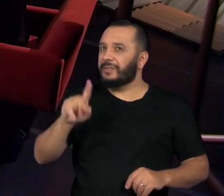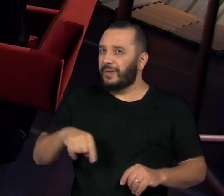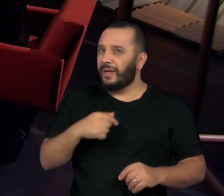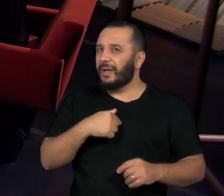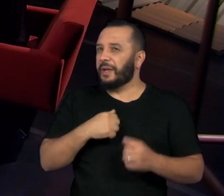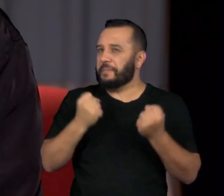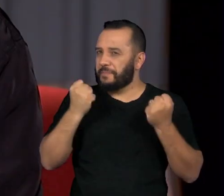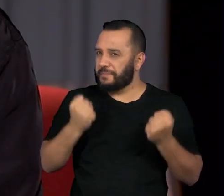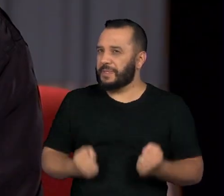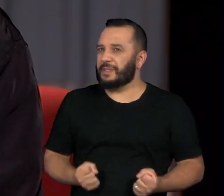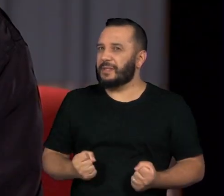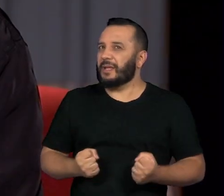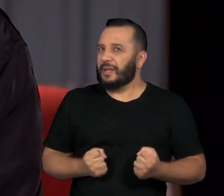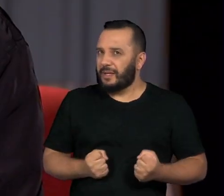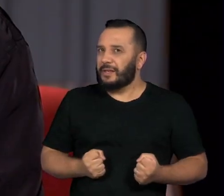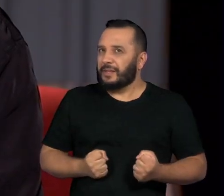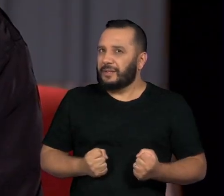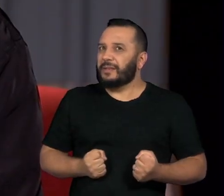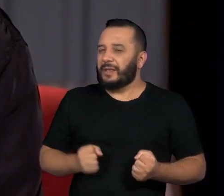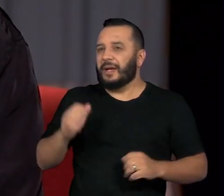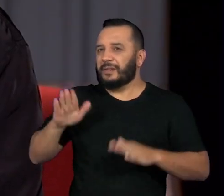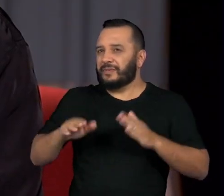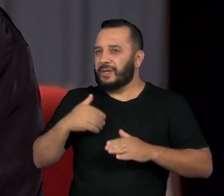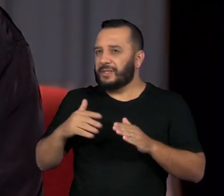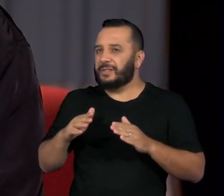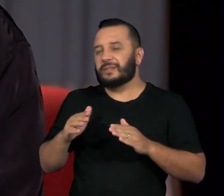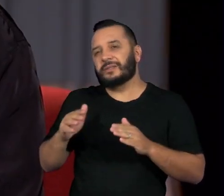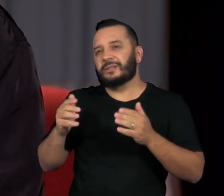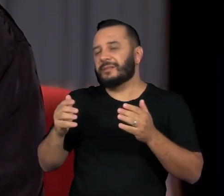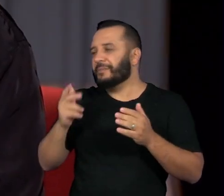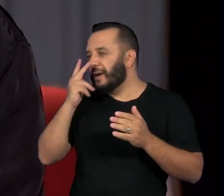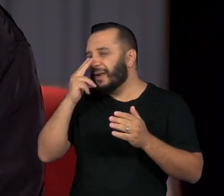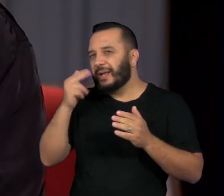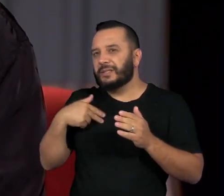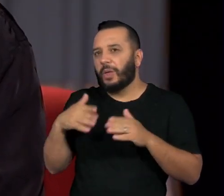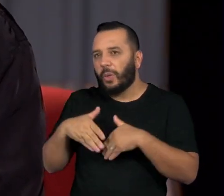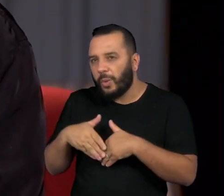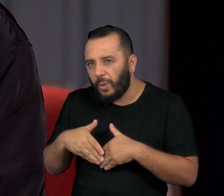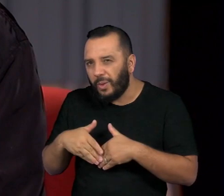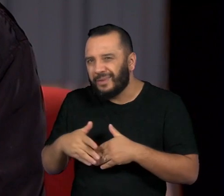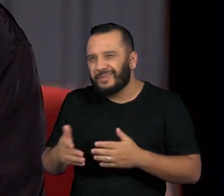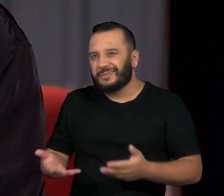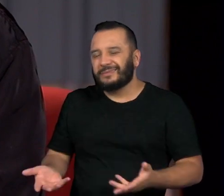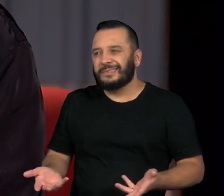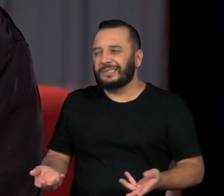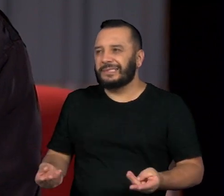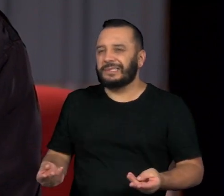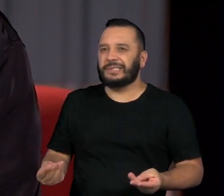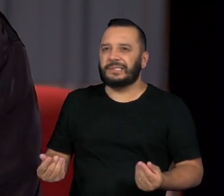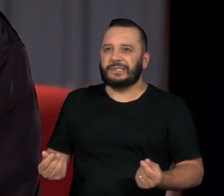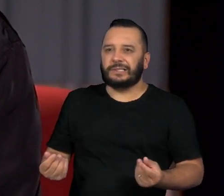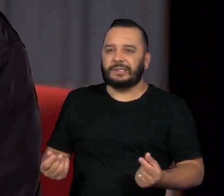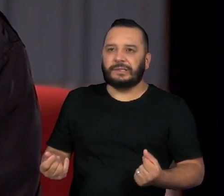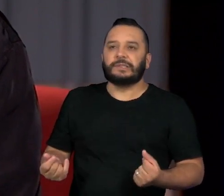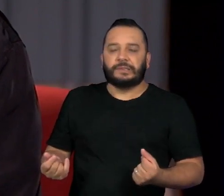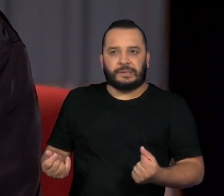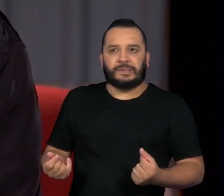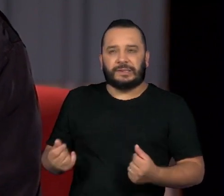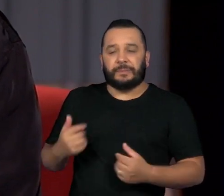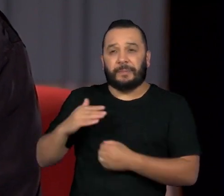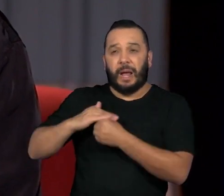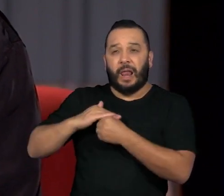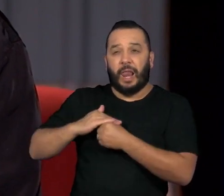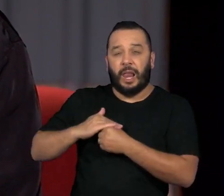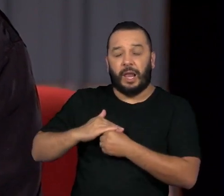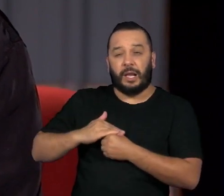muitas vezes de subalternidade. E isso, na mesma medida que é